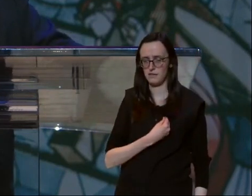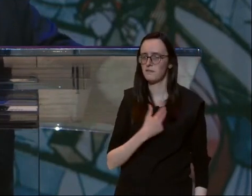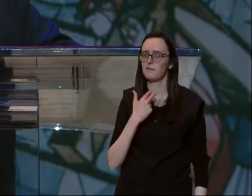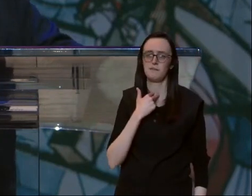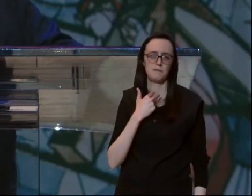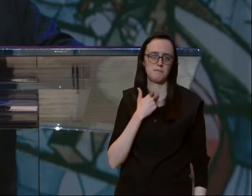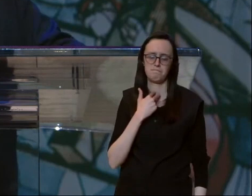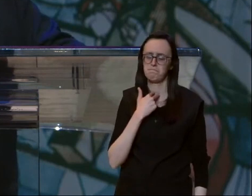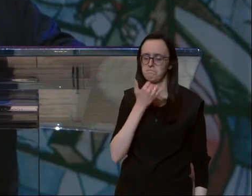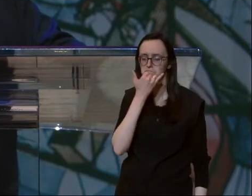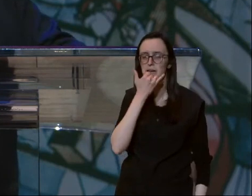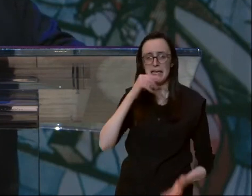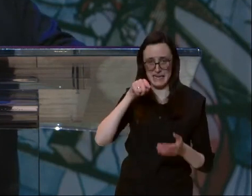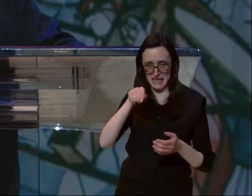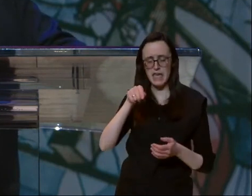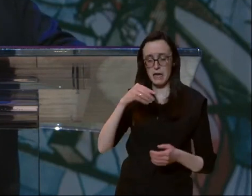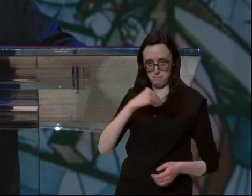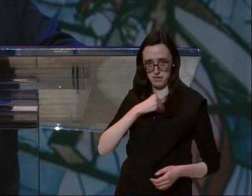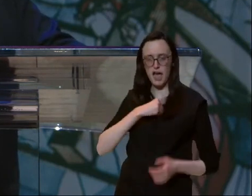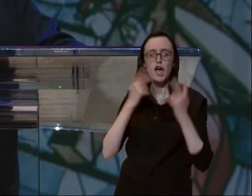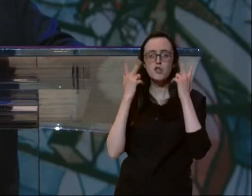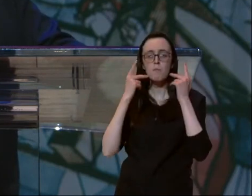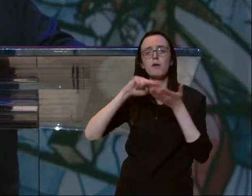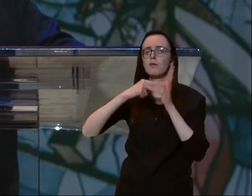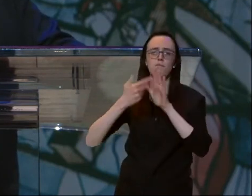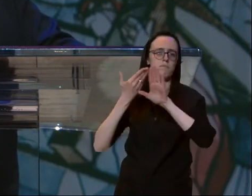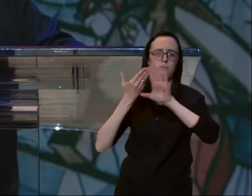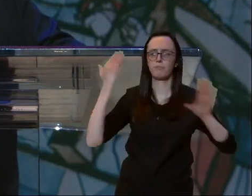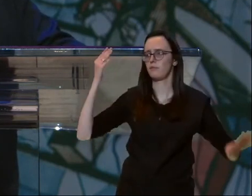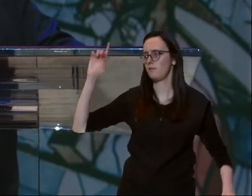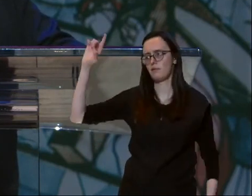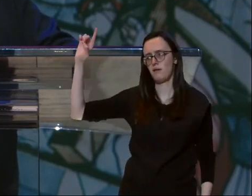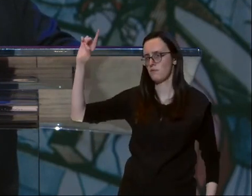é sinal que eu estou fora da presença de Deus.